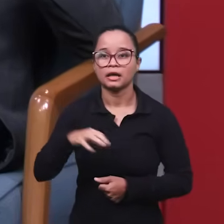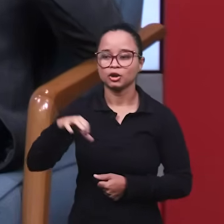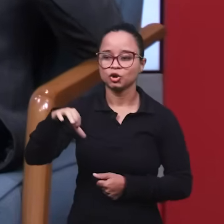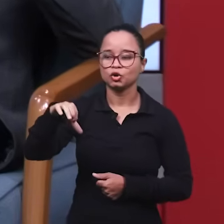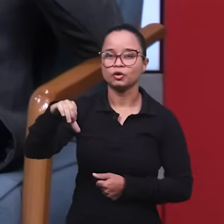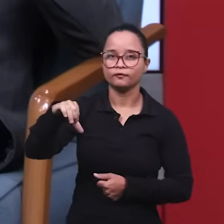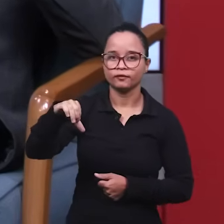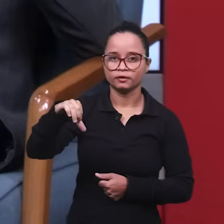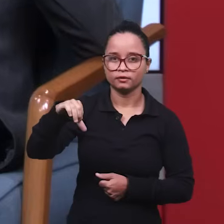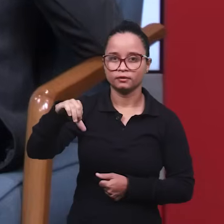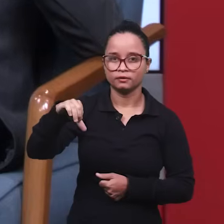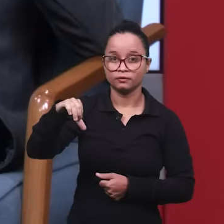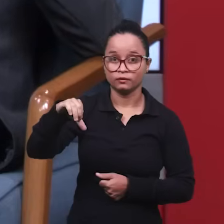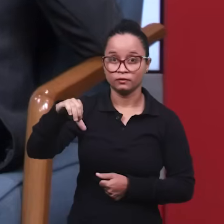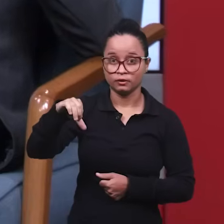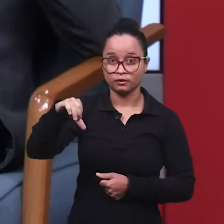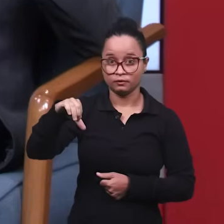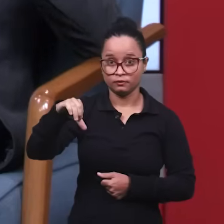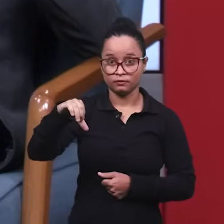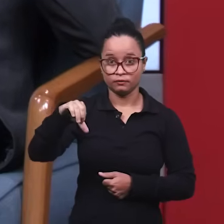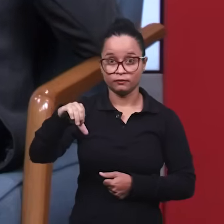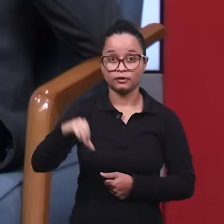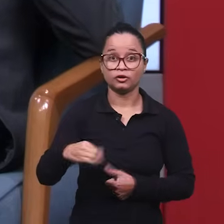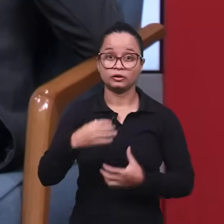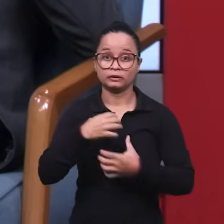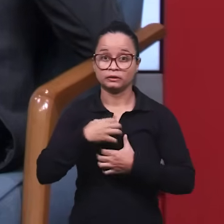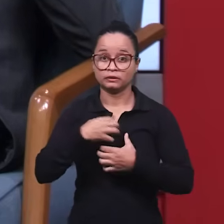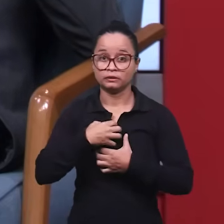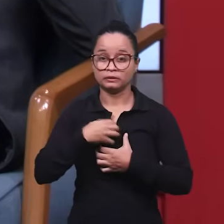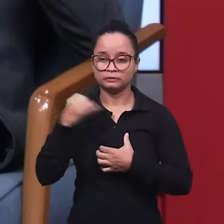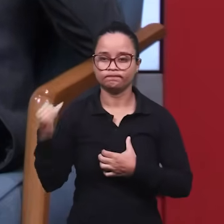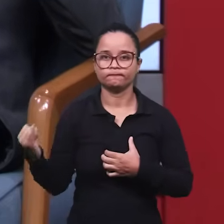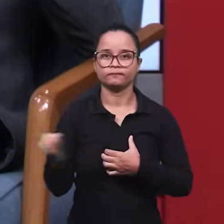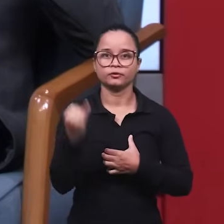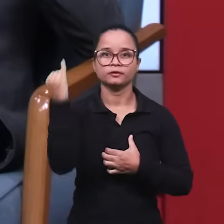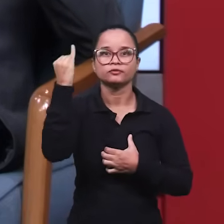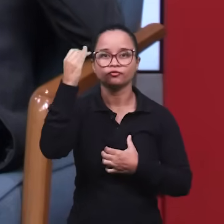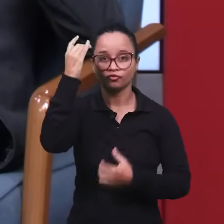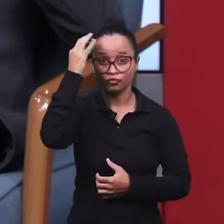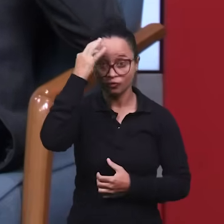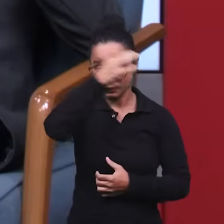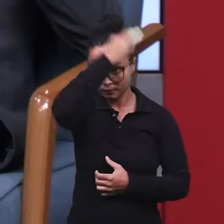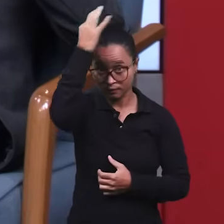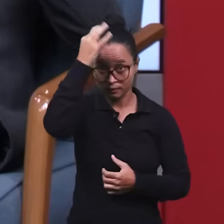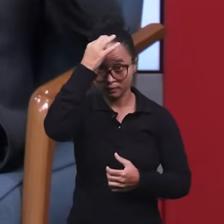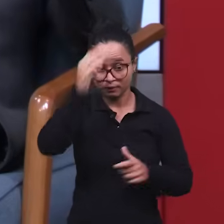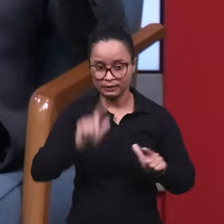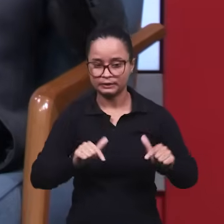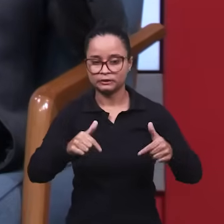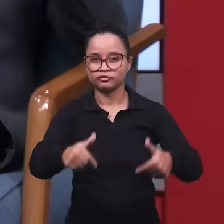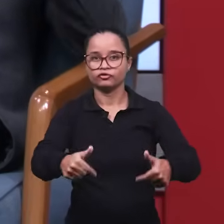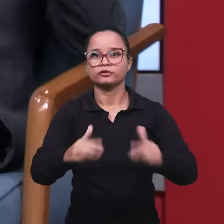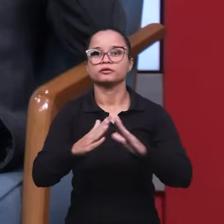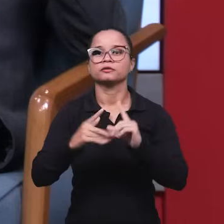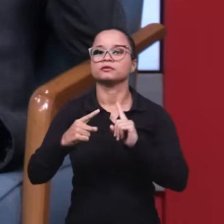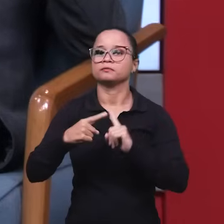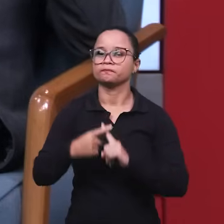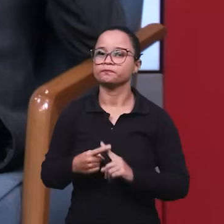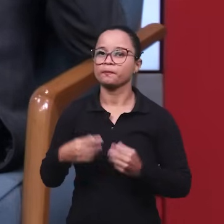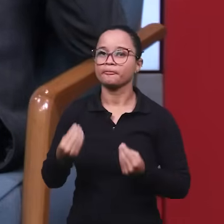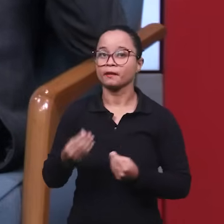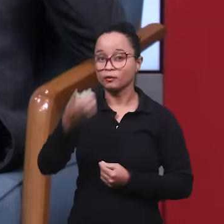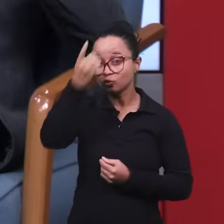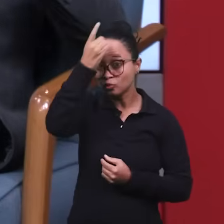existem 9 formas importantes do Espírito Santo se manifestar na vida da igreja, que ele chama de